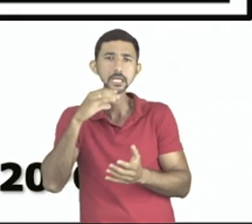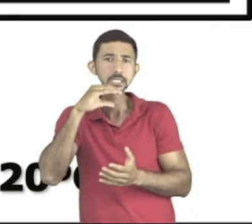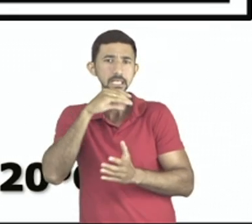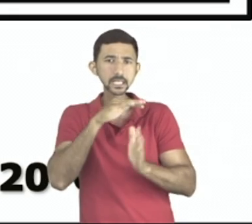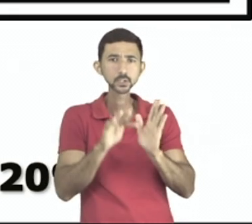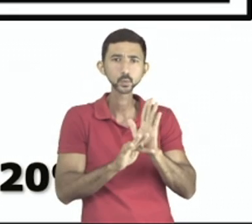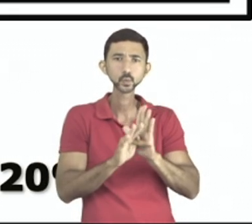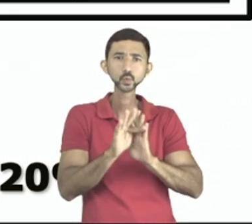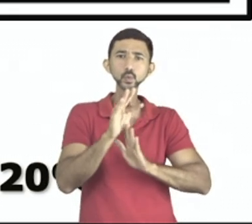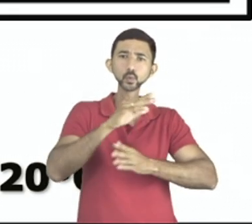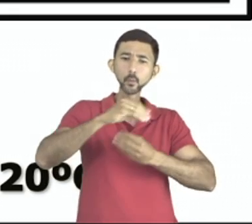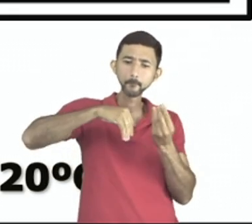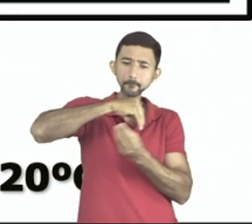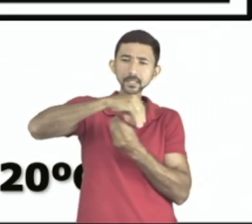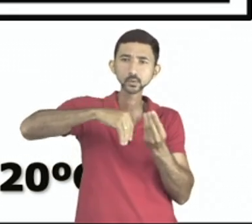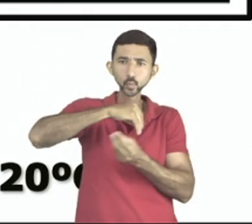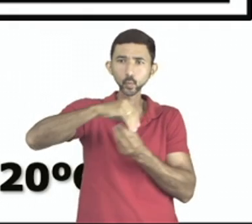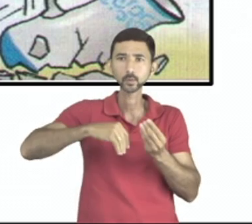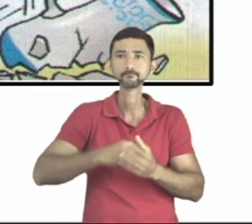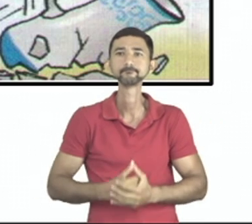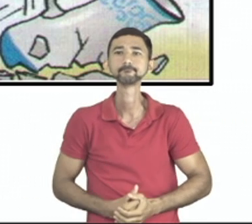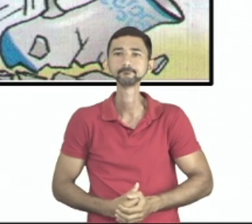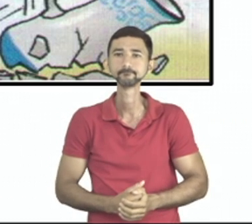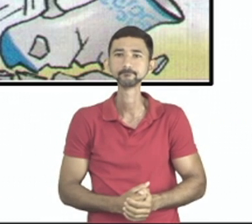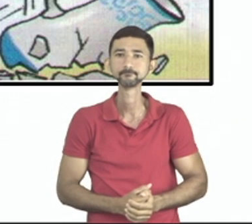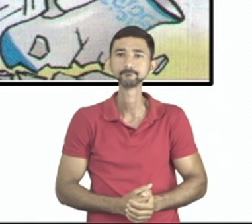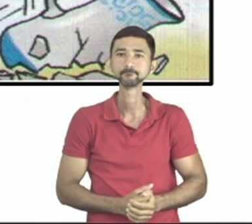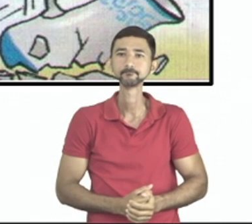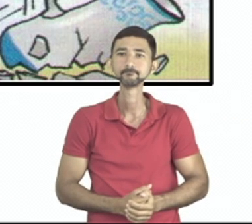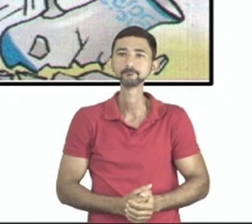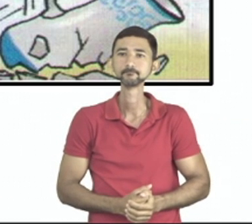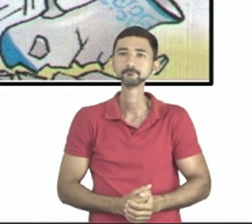quente, mais solúvel. Tá?